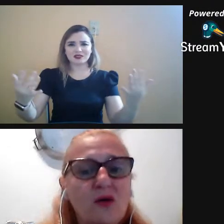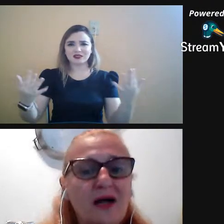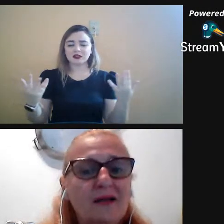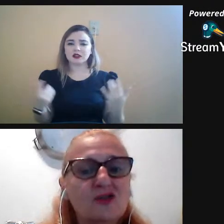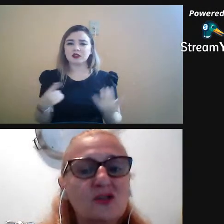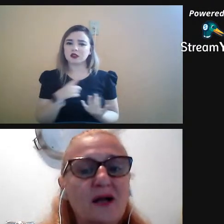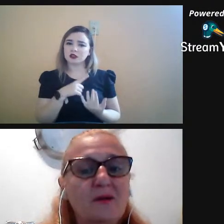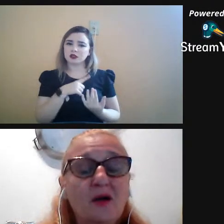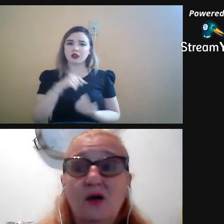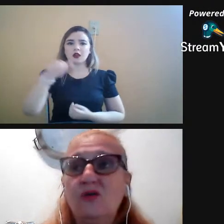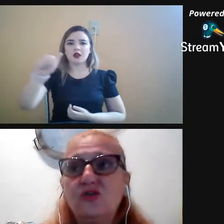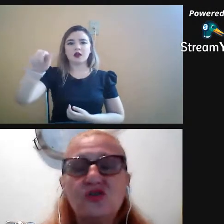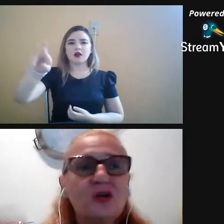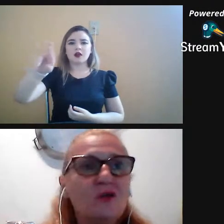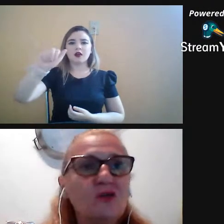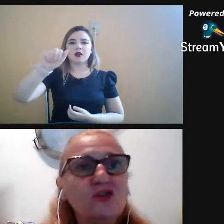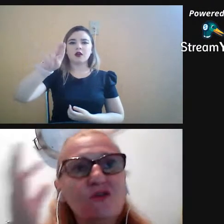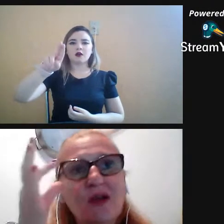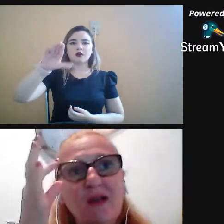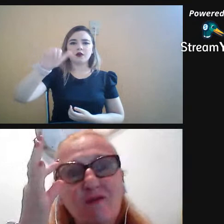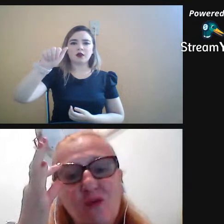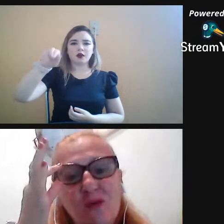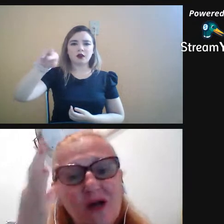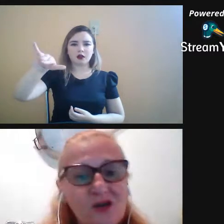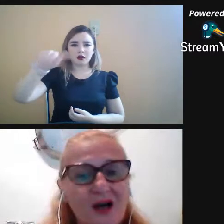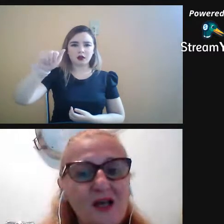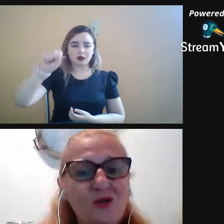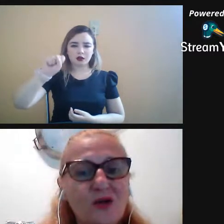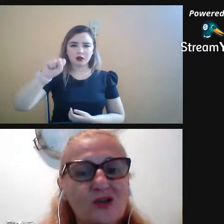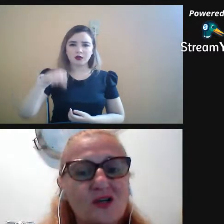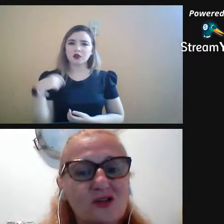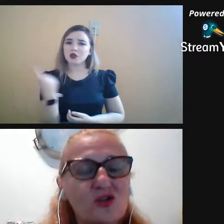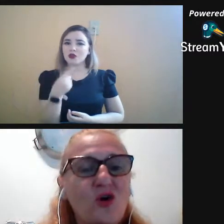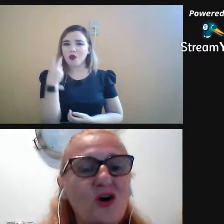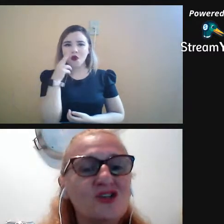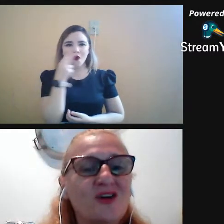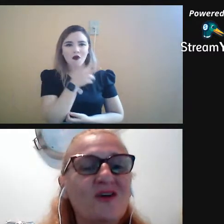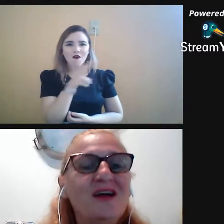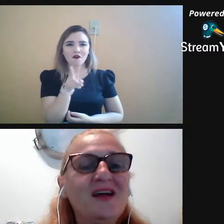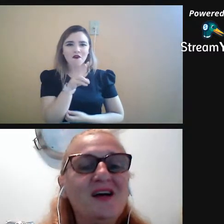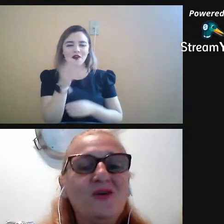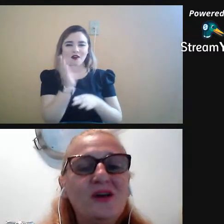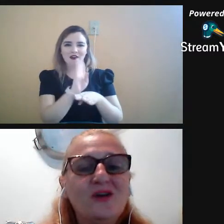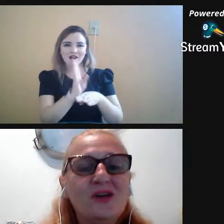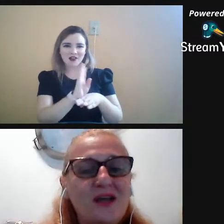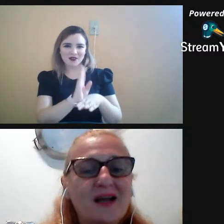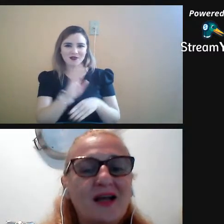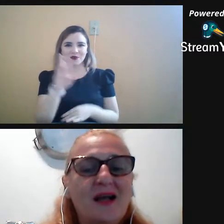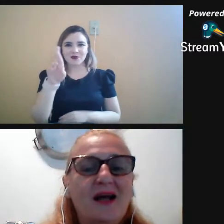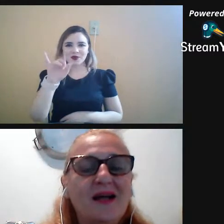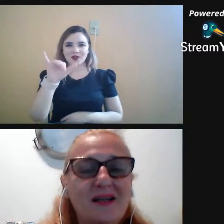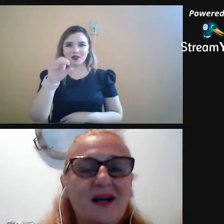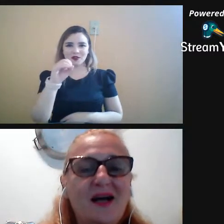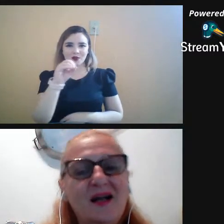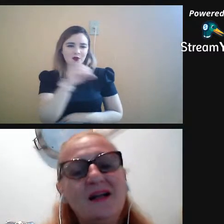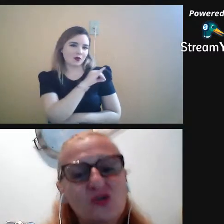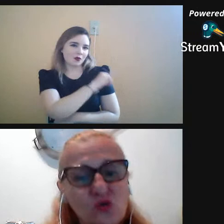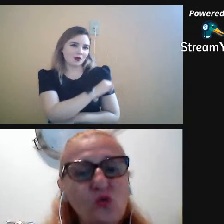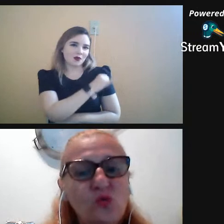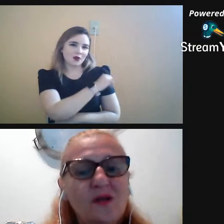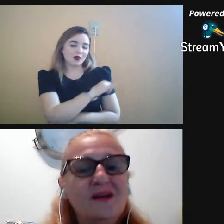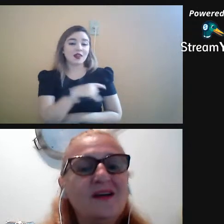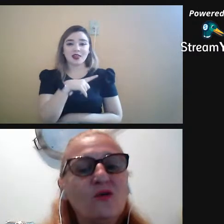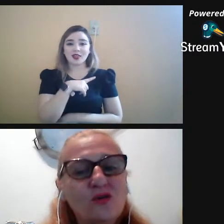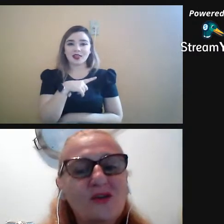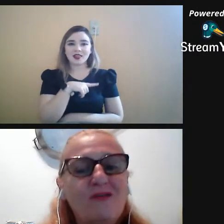de araucárias, tá? Onde eu tinha, quando a gente via aquele filme Rio, que as crianças gostam, o rio que tem aquela ararinha, arara